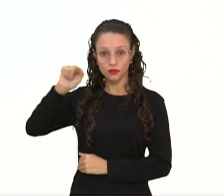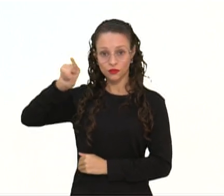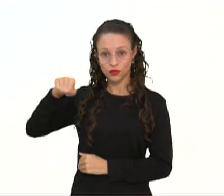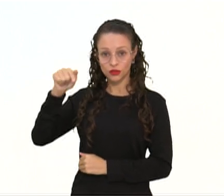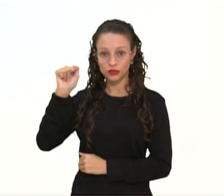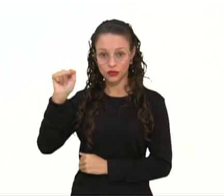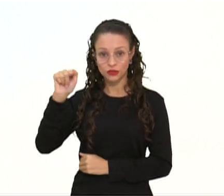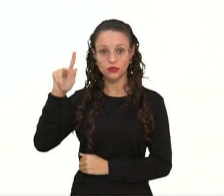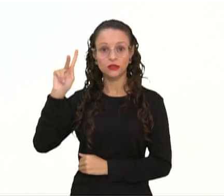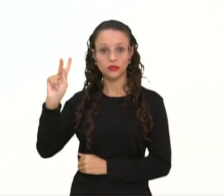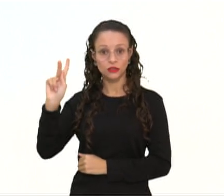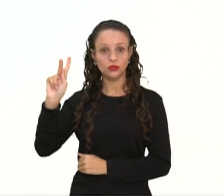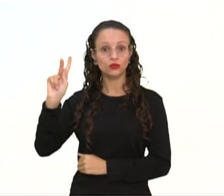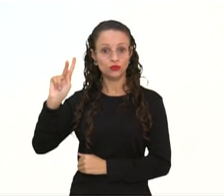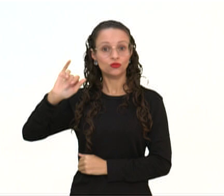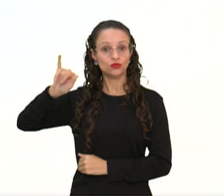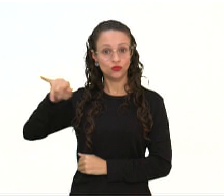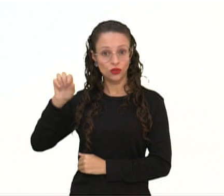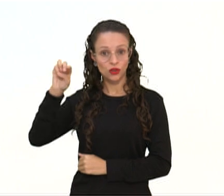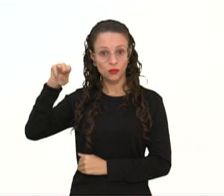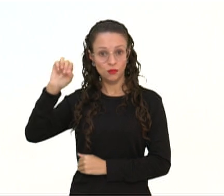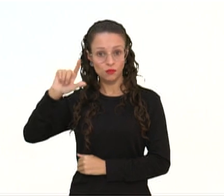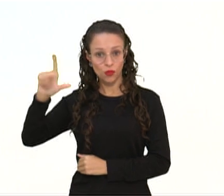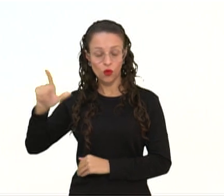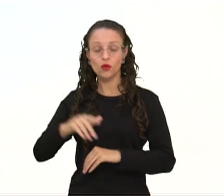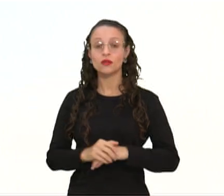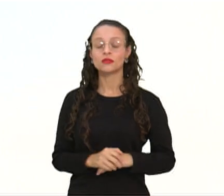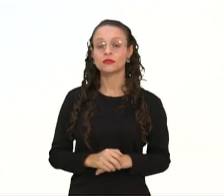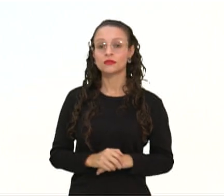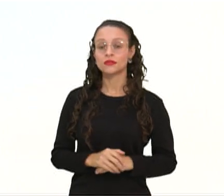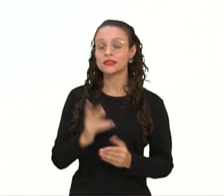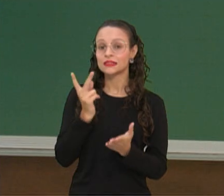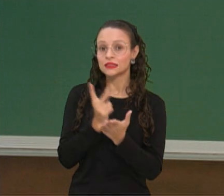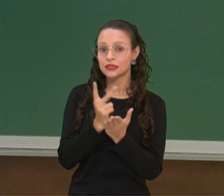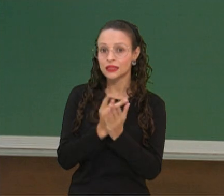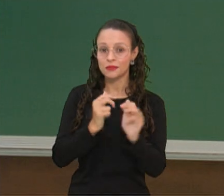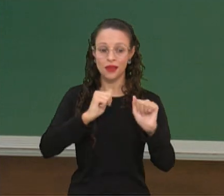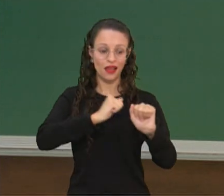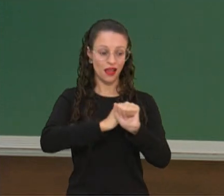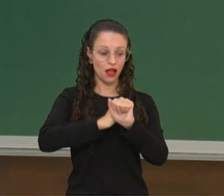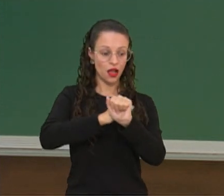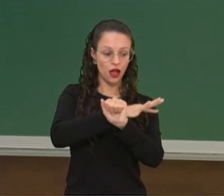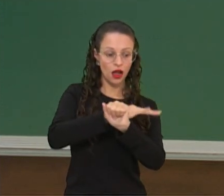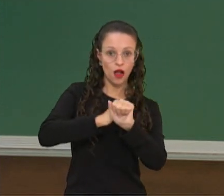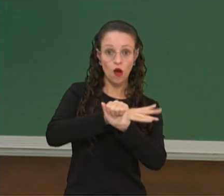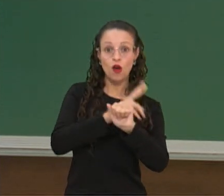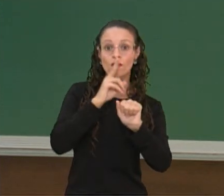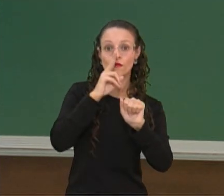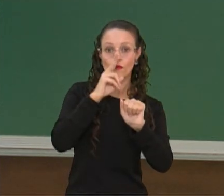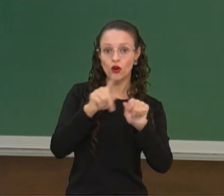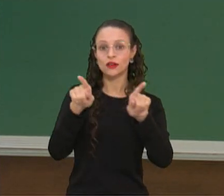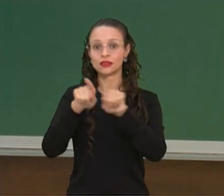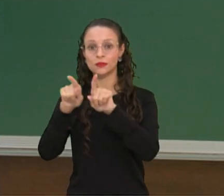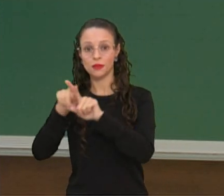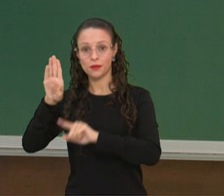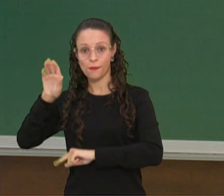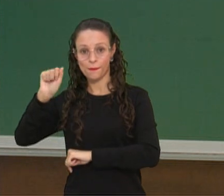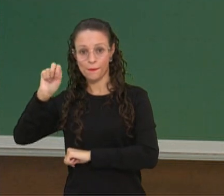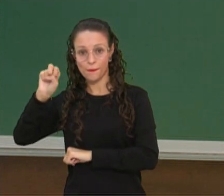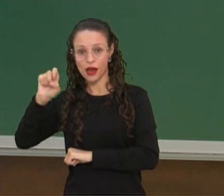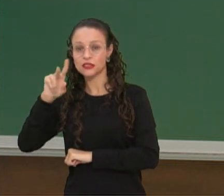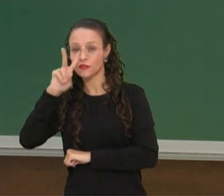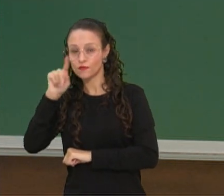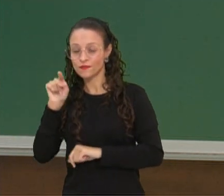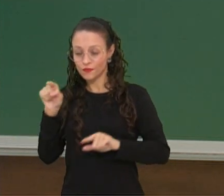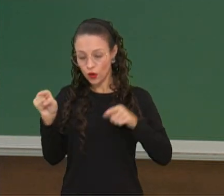57,7 quilojoules mol. Então, sempre que eu tiver um ácido forte e uma base forte, independente de quais sejam,